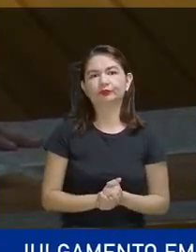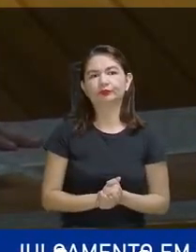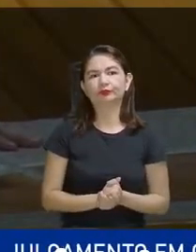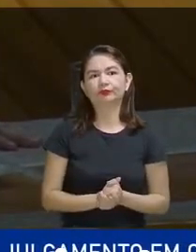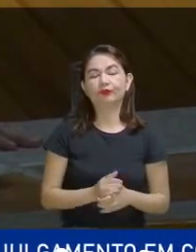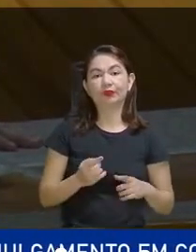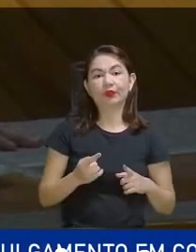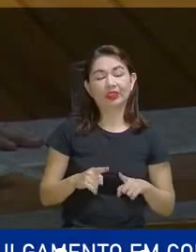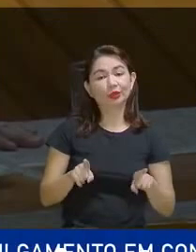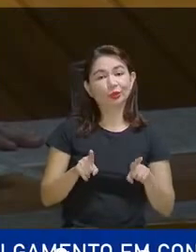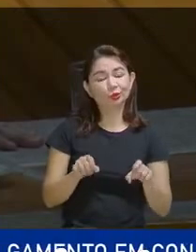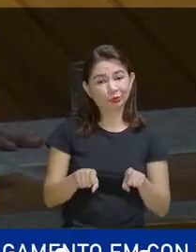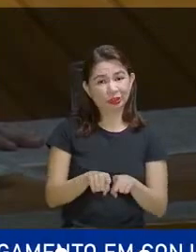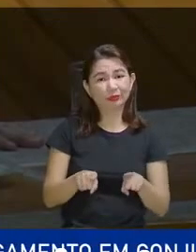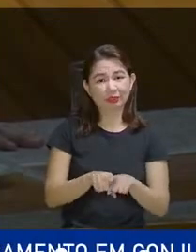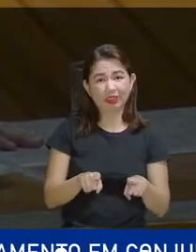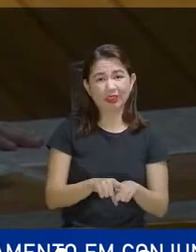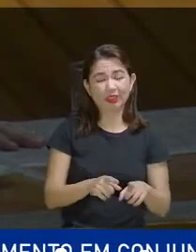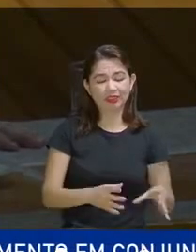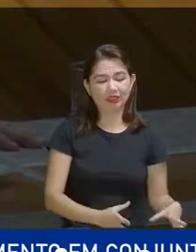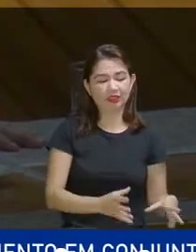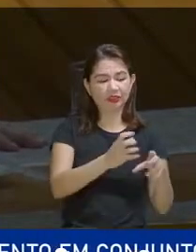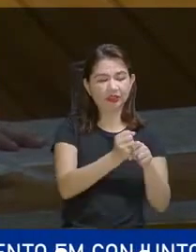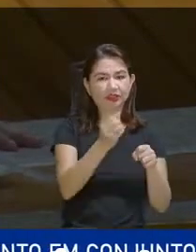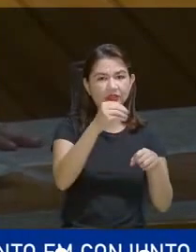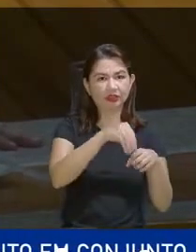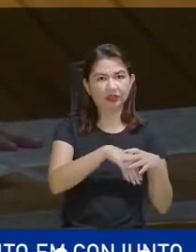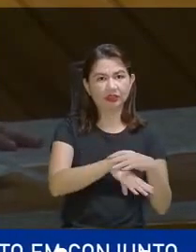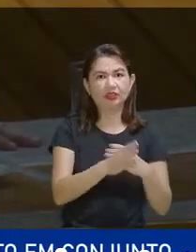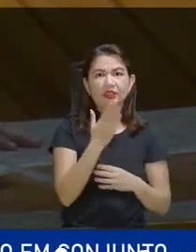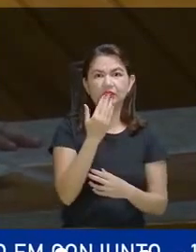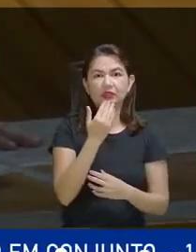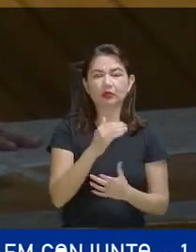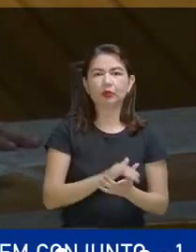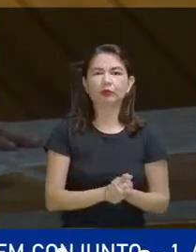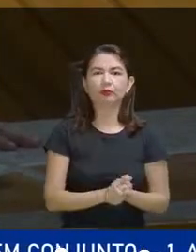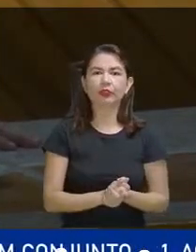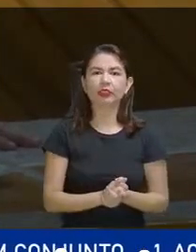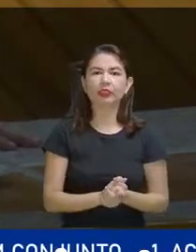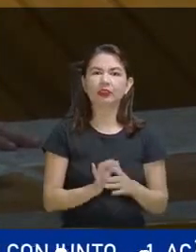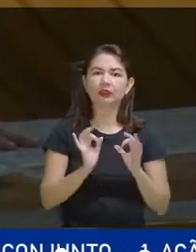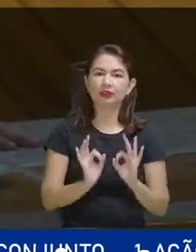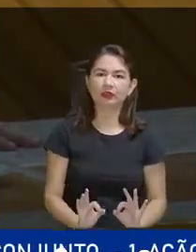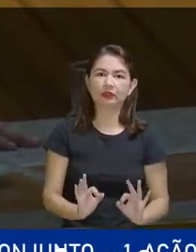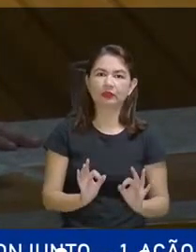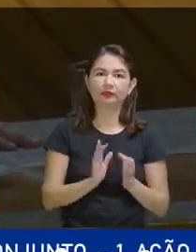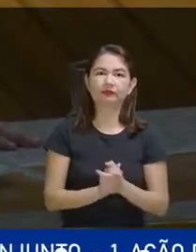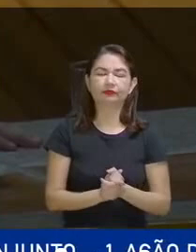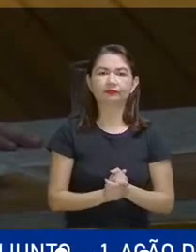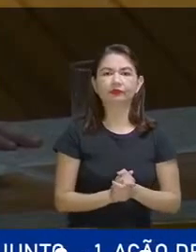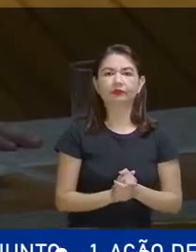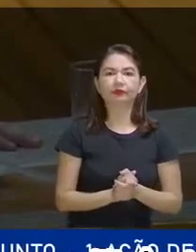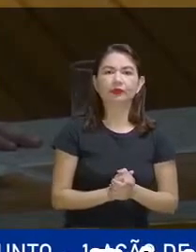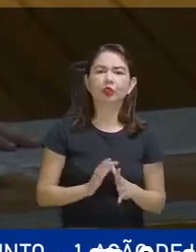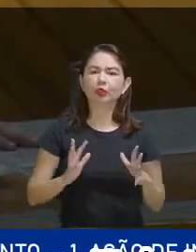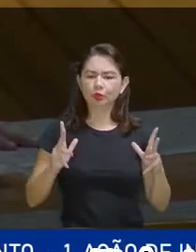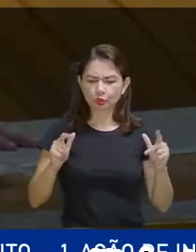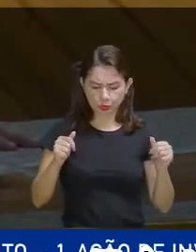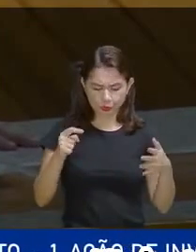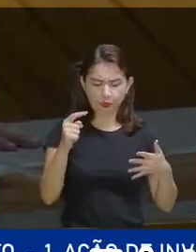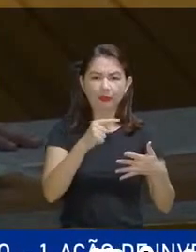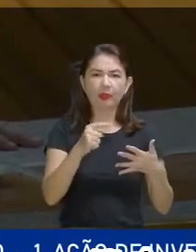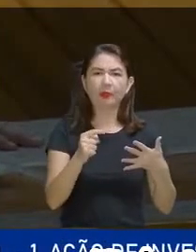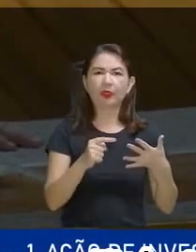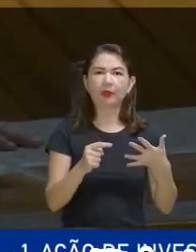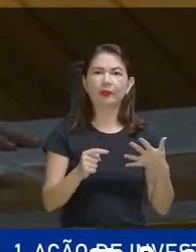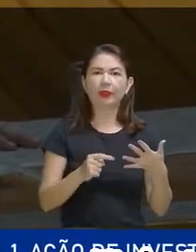cestas básicas, isso tudo foi validado a partir do contraponto entre todos esses elementos por